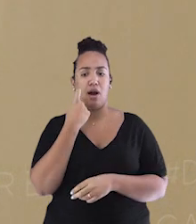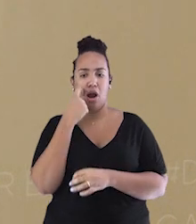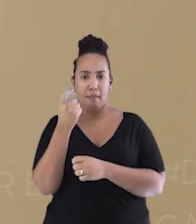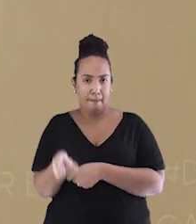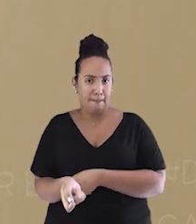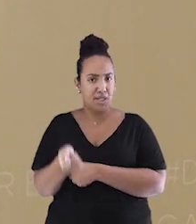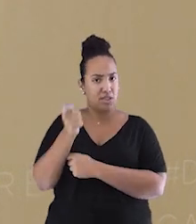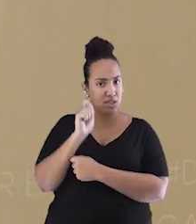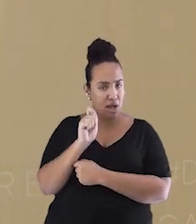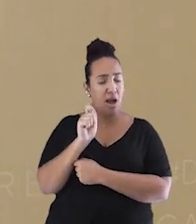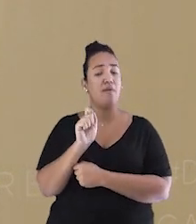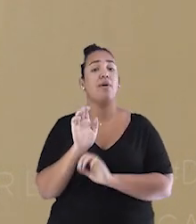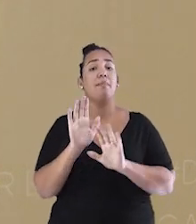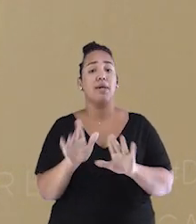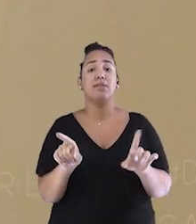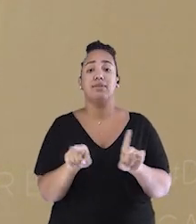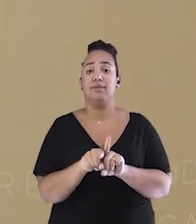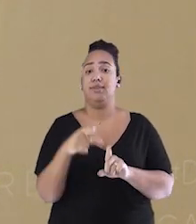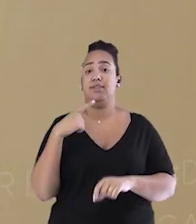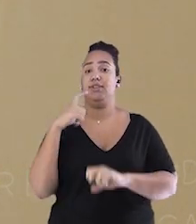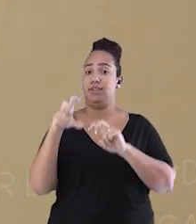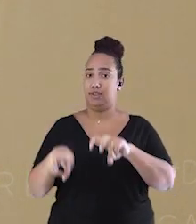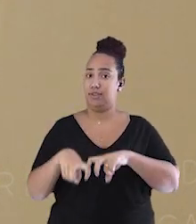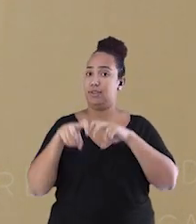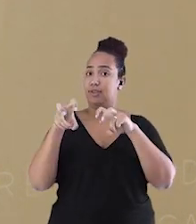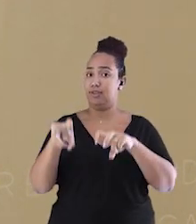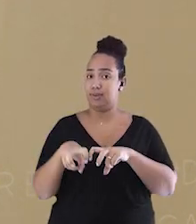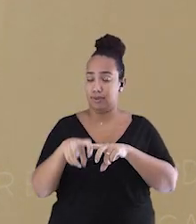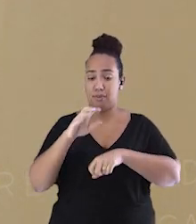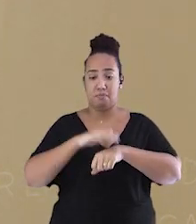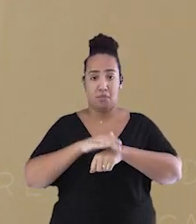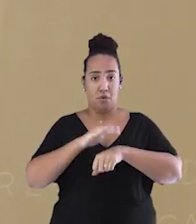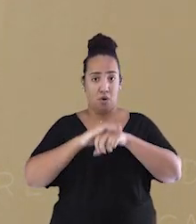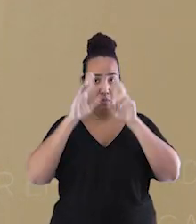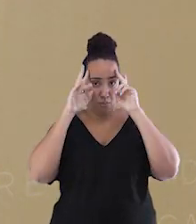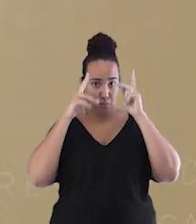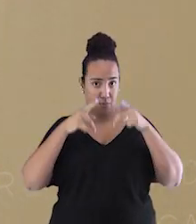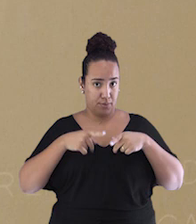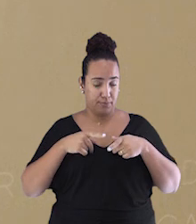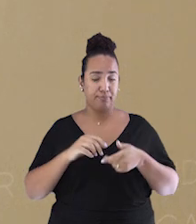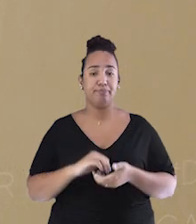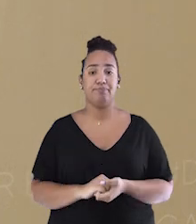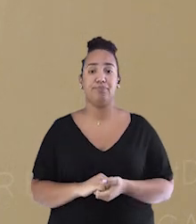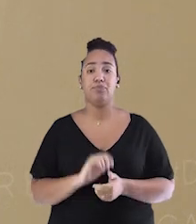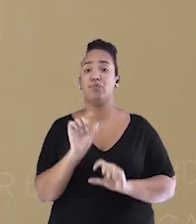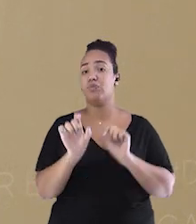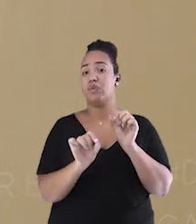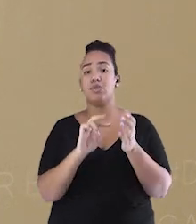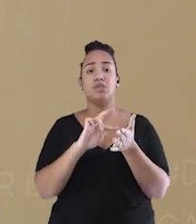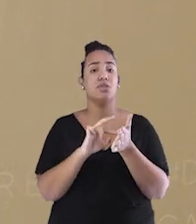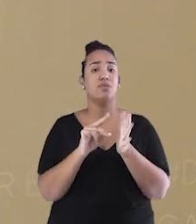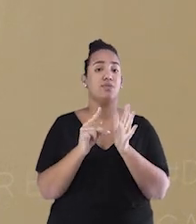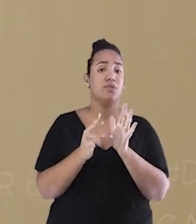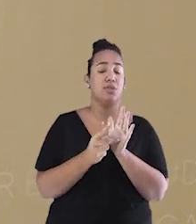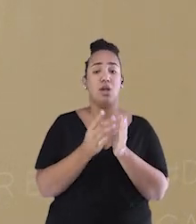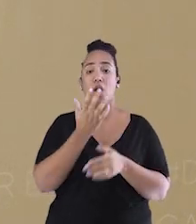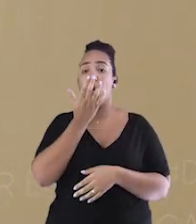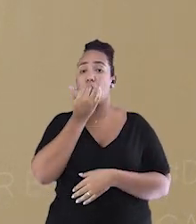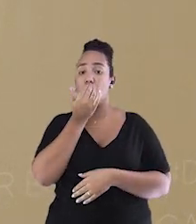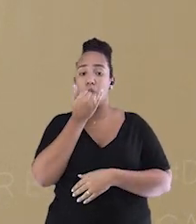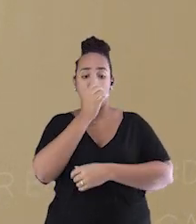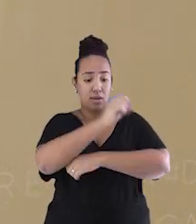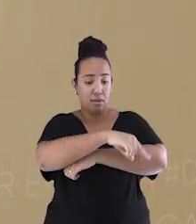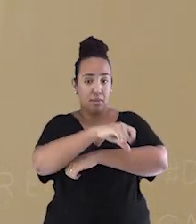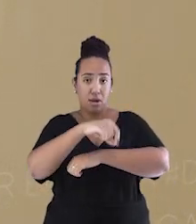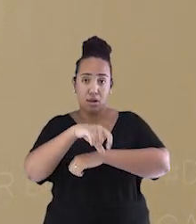e da pesca, praticavam a agricultura de subsistência, ou seja, cultivavam alimentos para